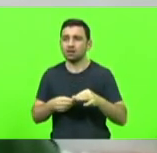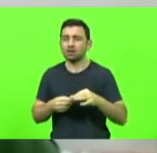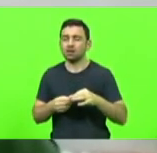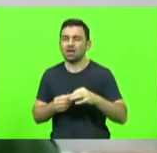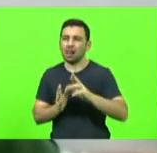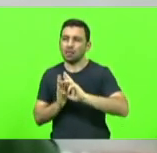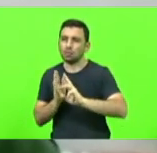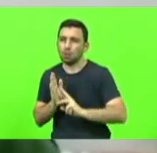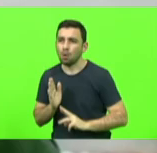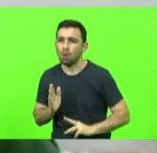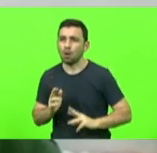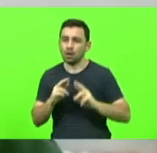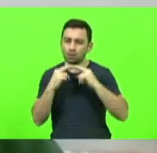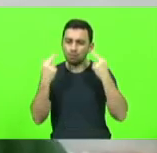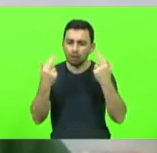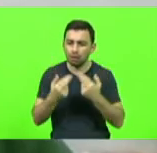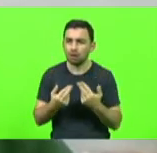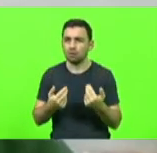relatórios, reuniões.